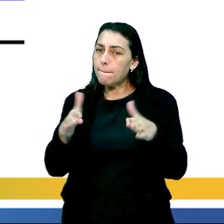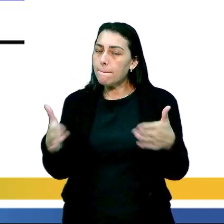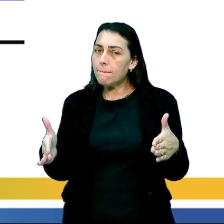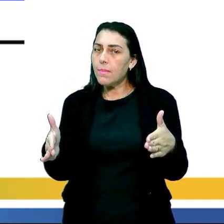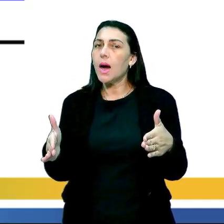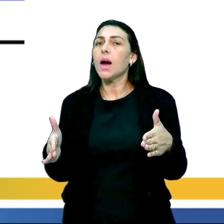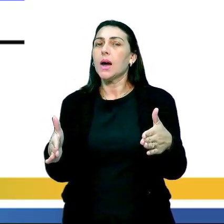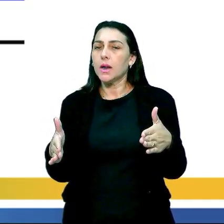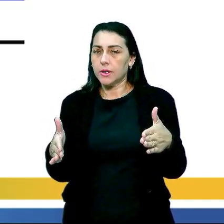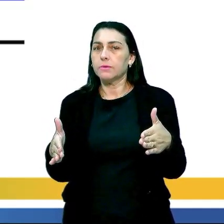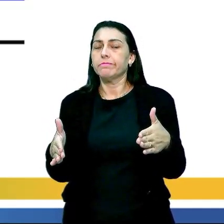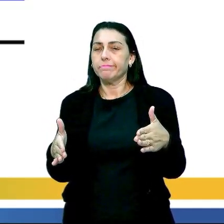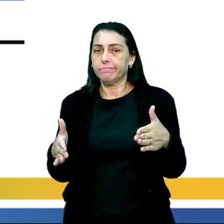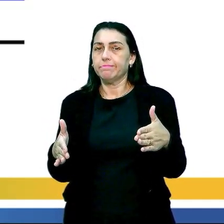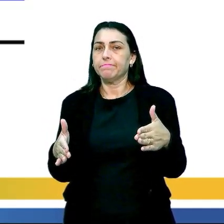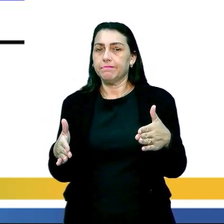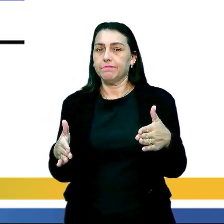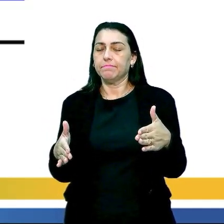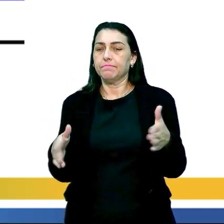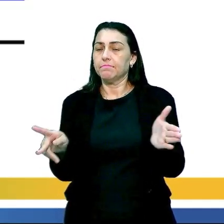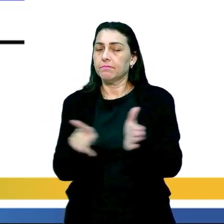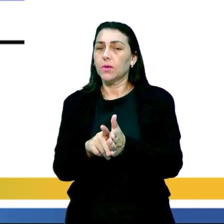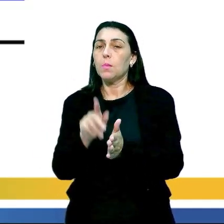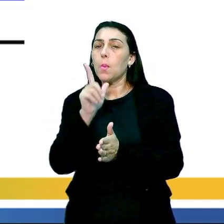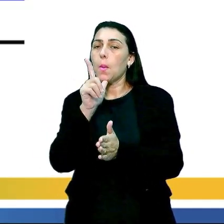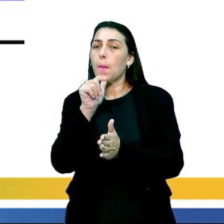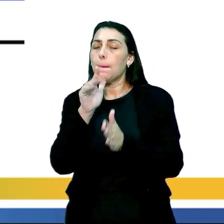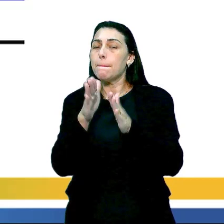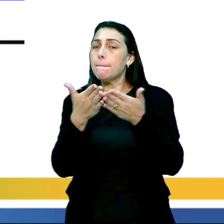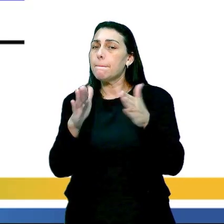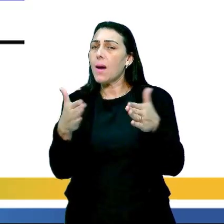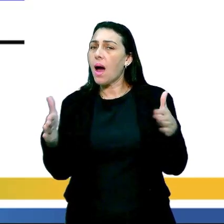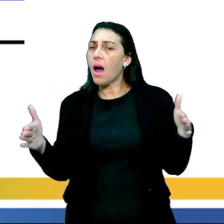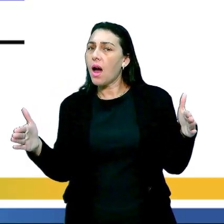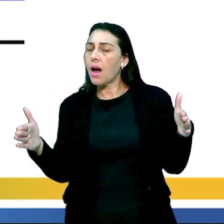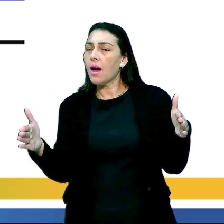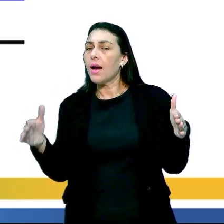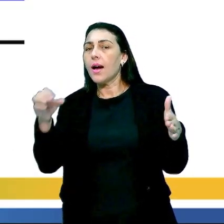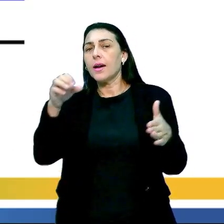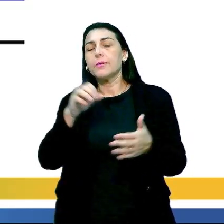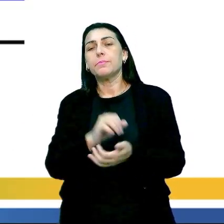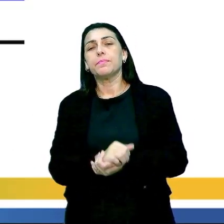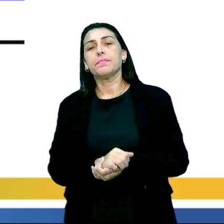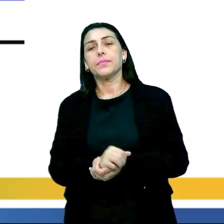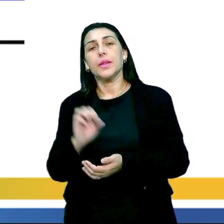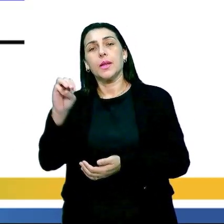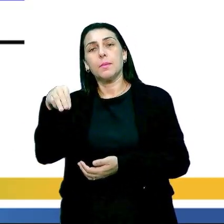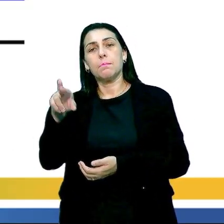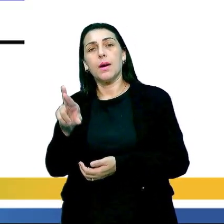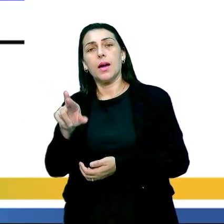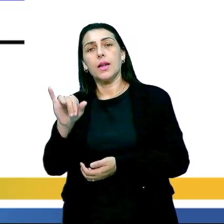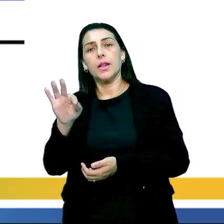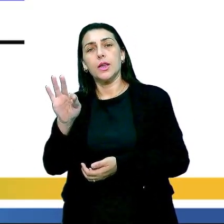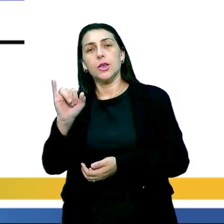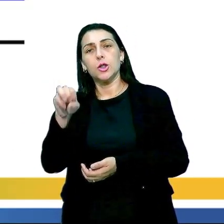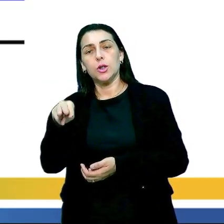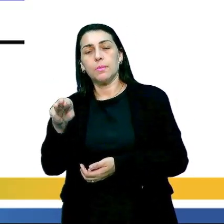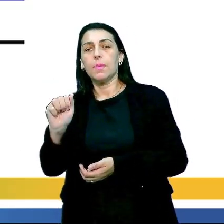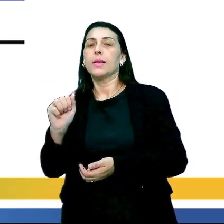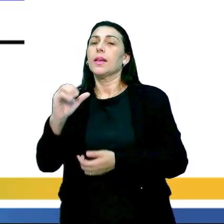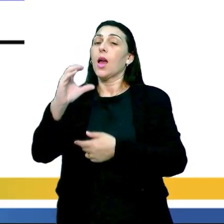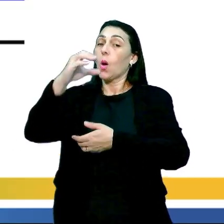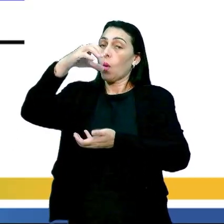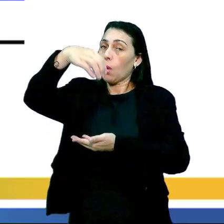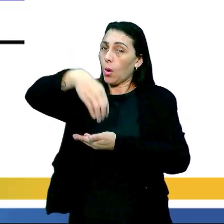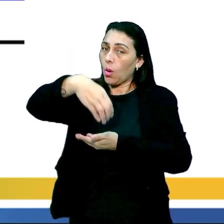Então, maritimidade vem do mar, tá? As características, por exemplo, marítimas. A